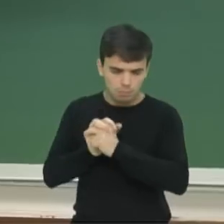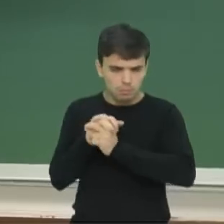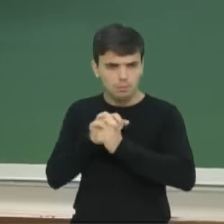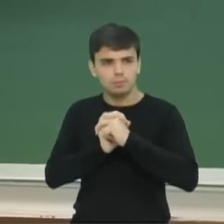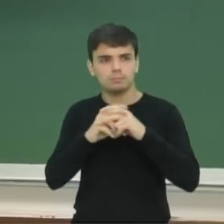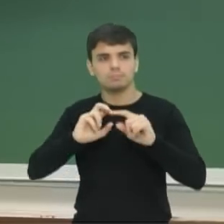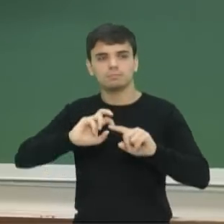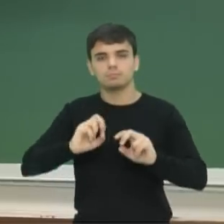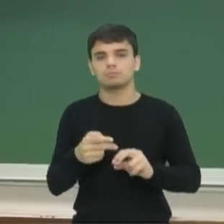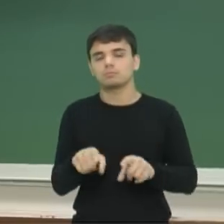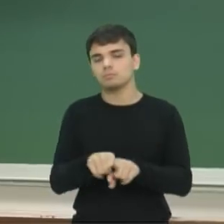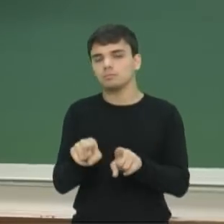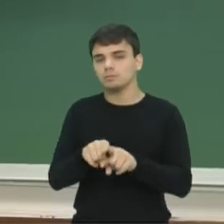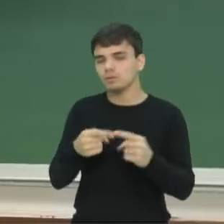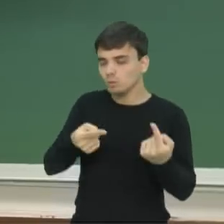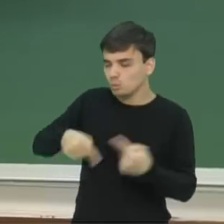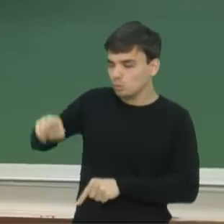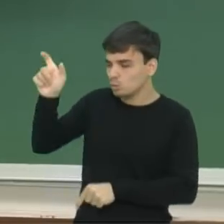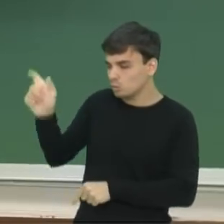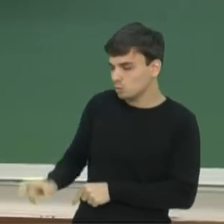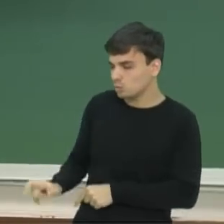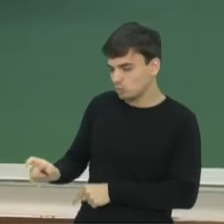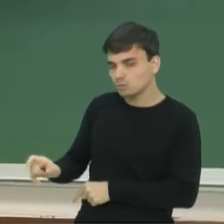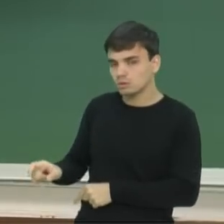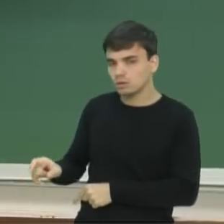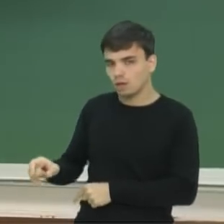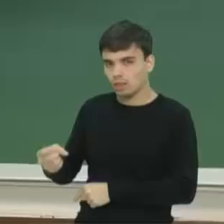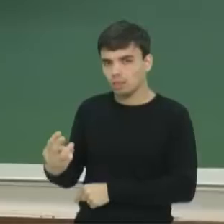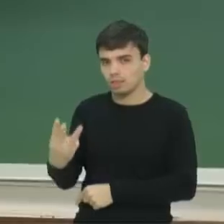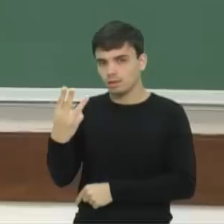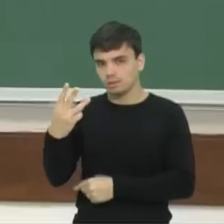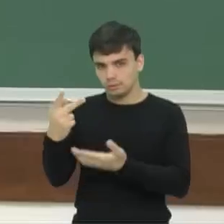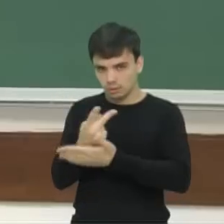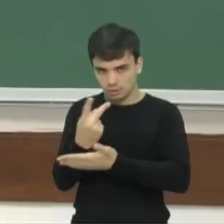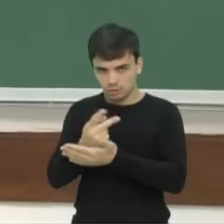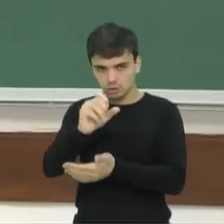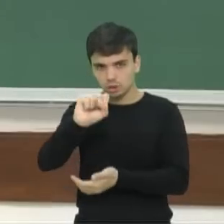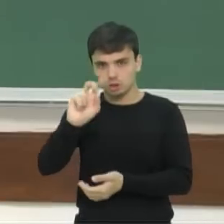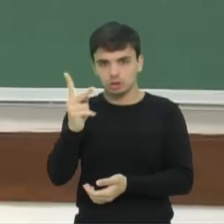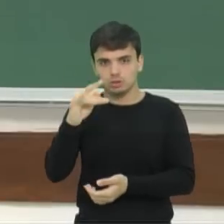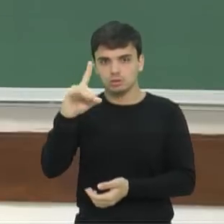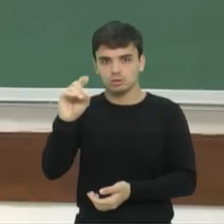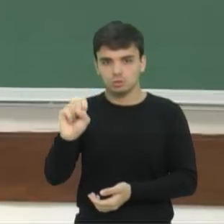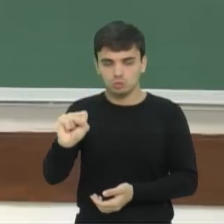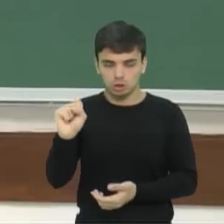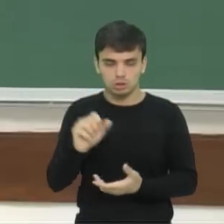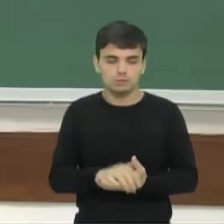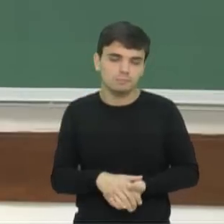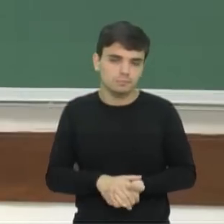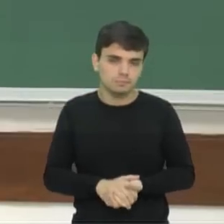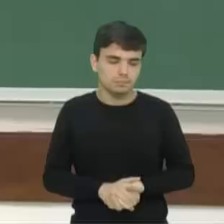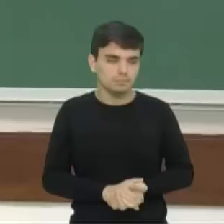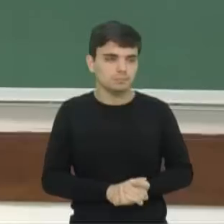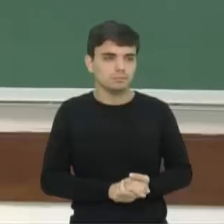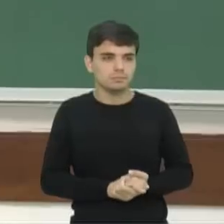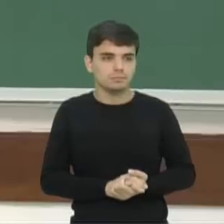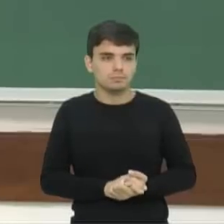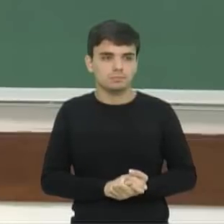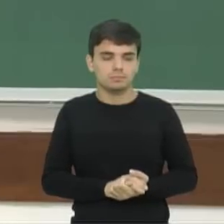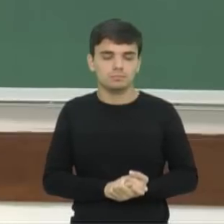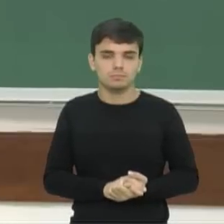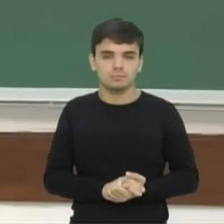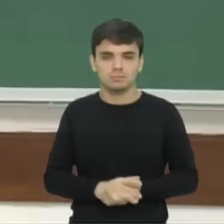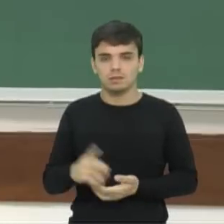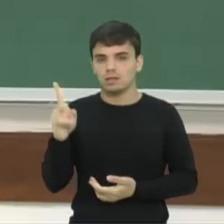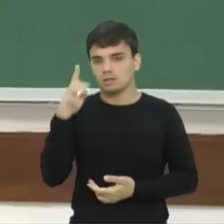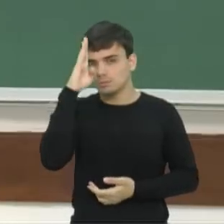3 shidōs, também coloca ali, ou aplicar 2 vazares, né? Então essas são as formas de se vencer dentro do judô, as principais formas